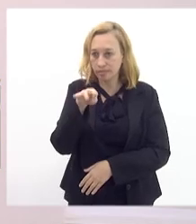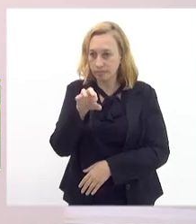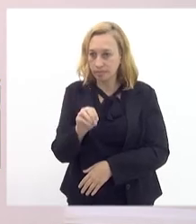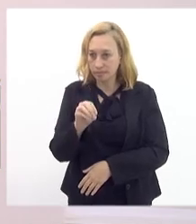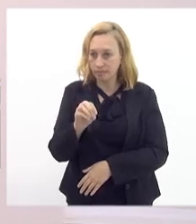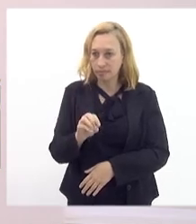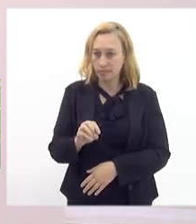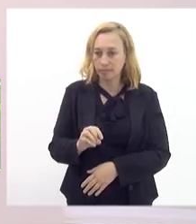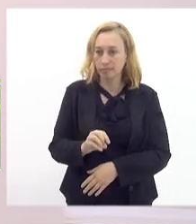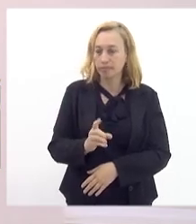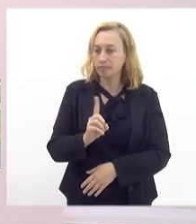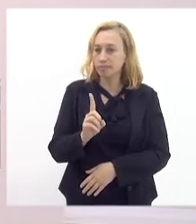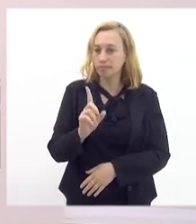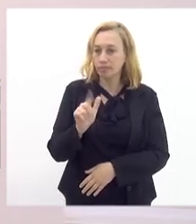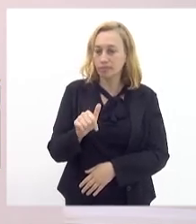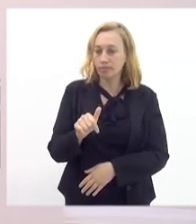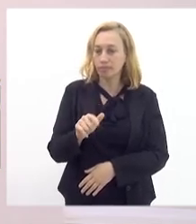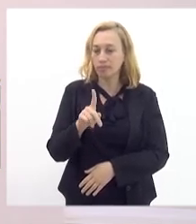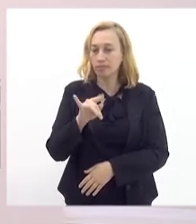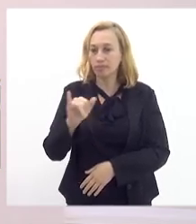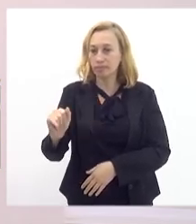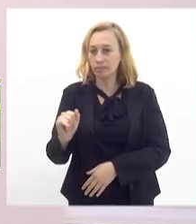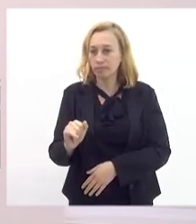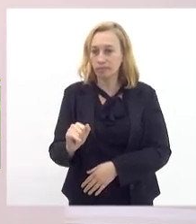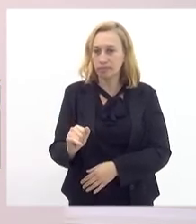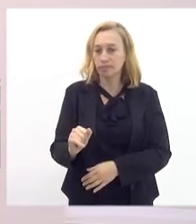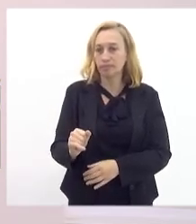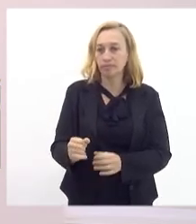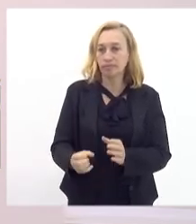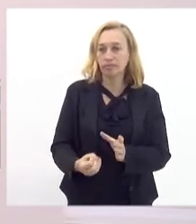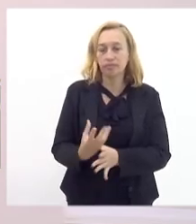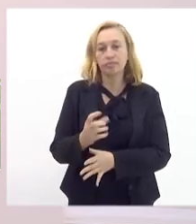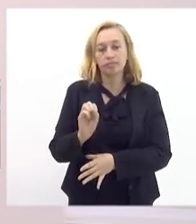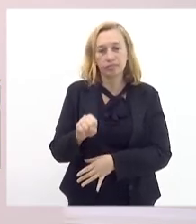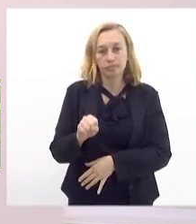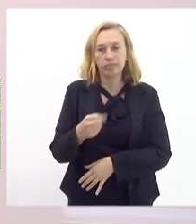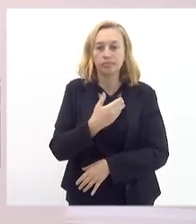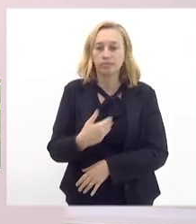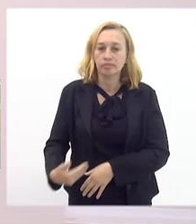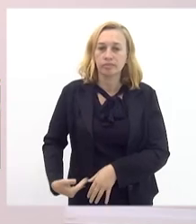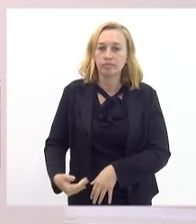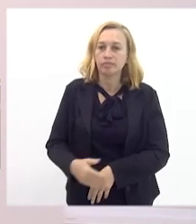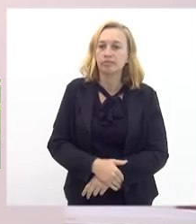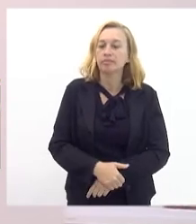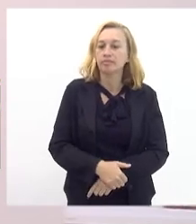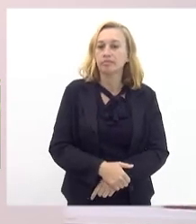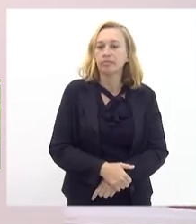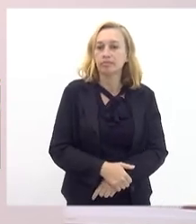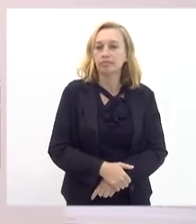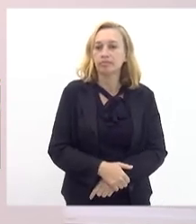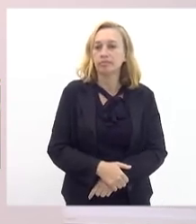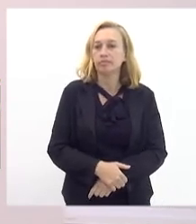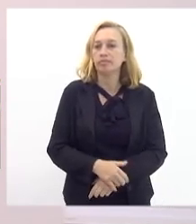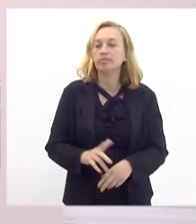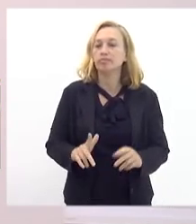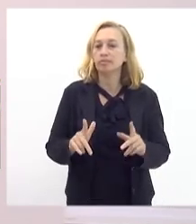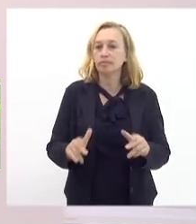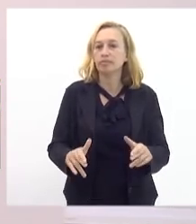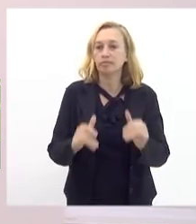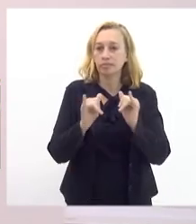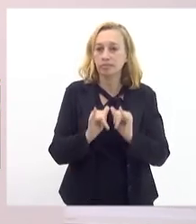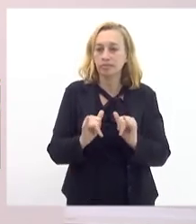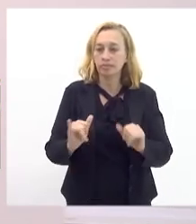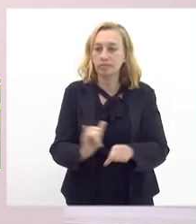utilidade pública não é o Inea que faz a gravação de estúdio de utilidade pública ao Governador E aí assim como da criação de